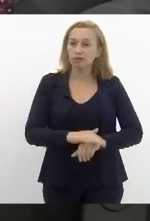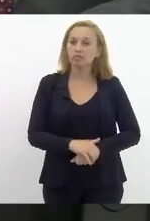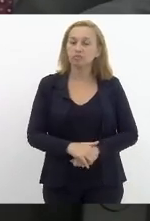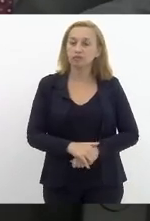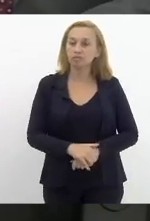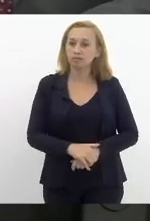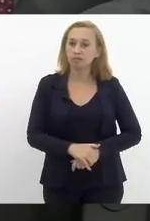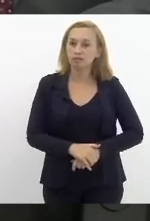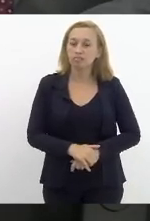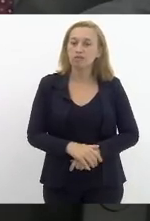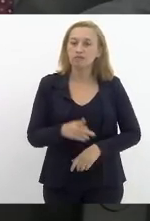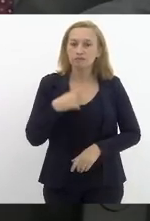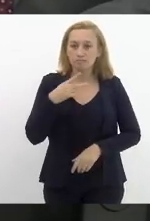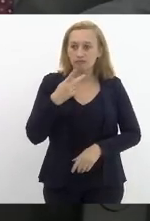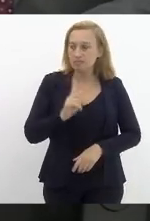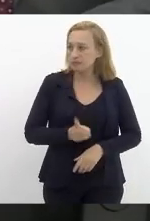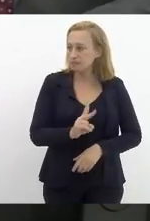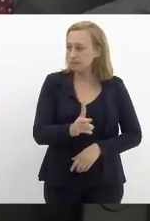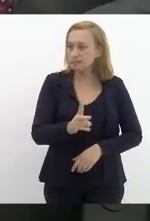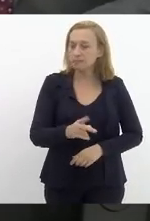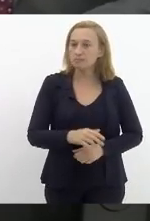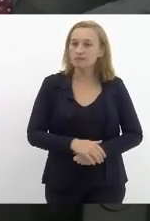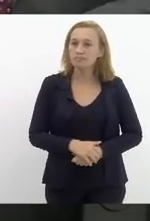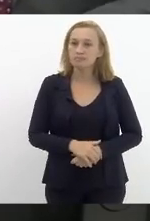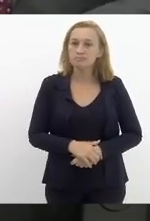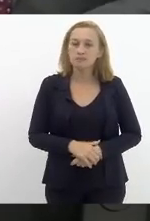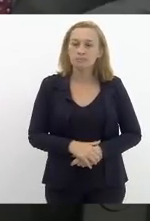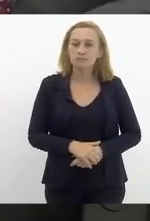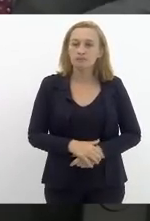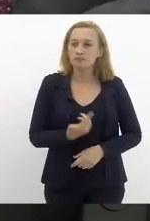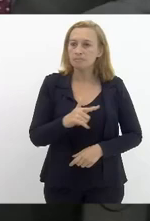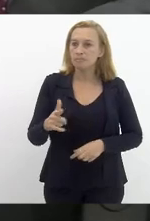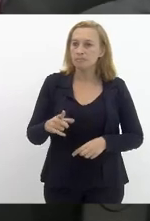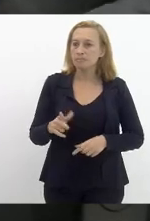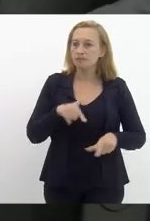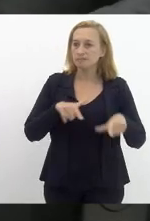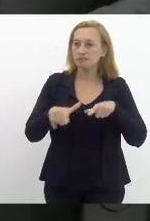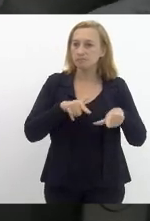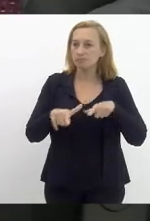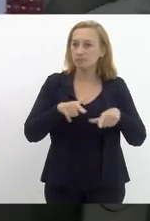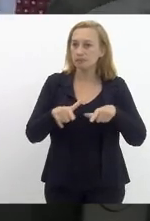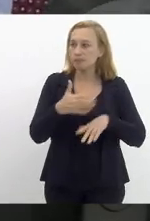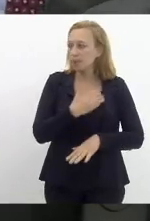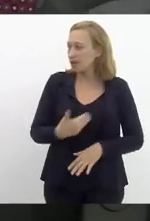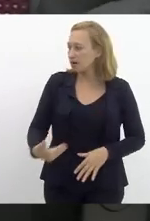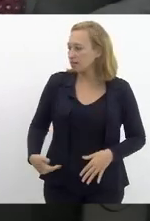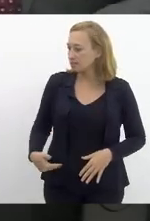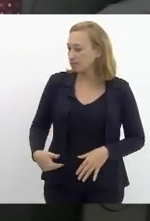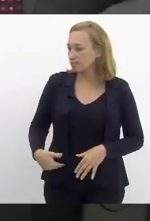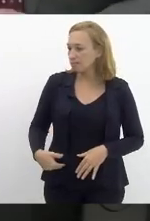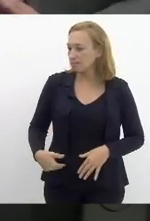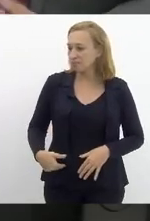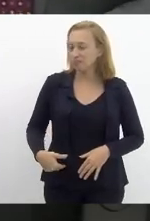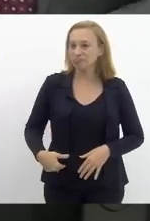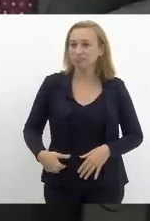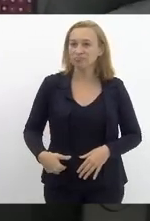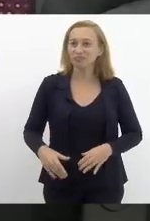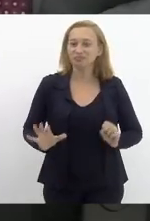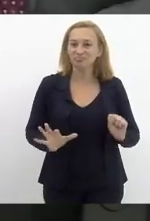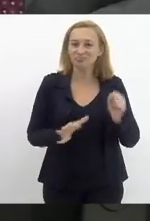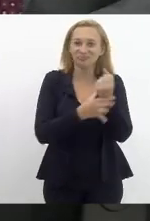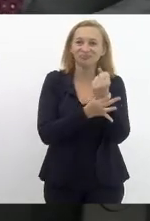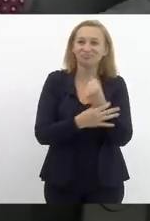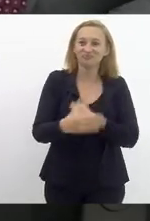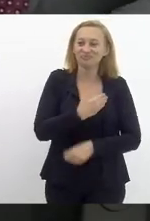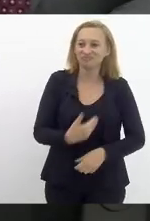vocês, e falo sempre, não existe serviço público sem um servidor público. Não existe segurança pública sem